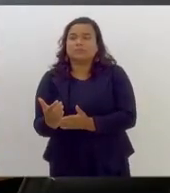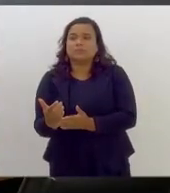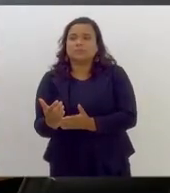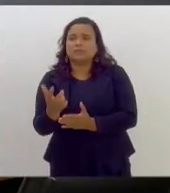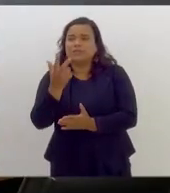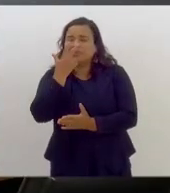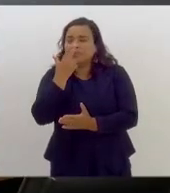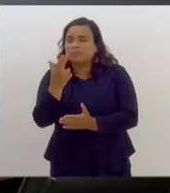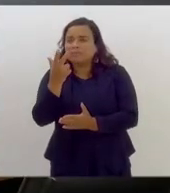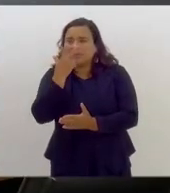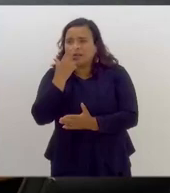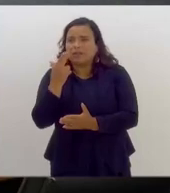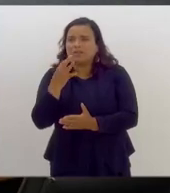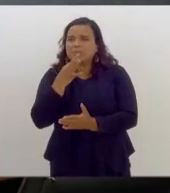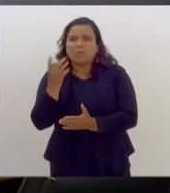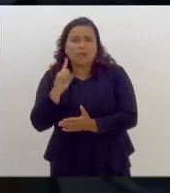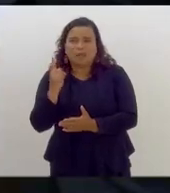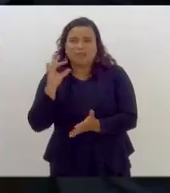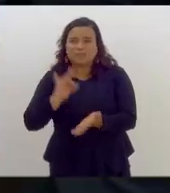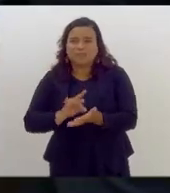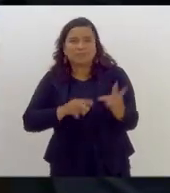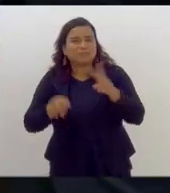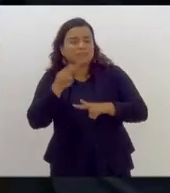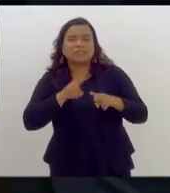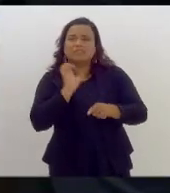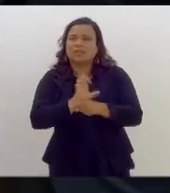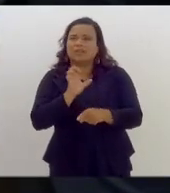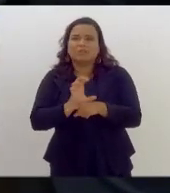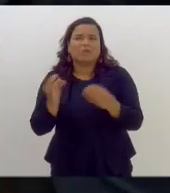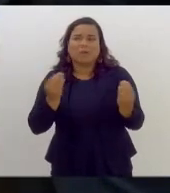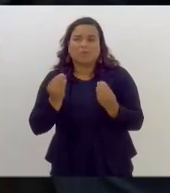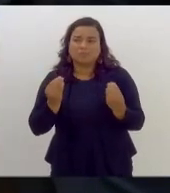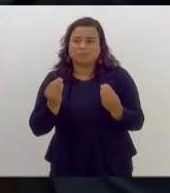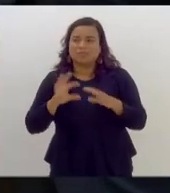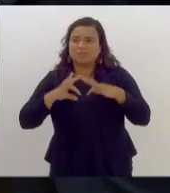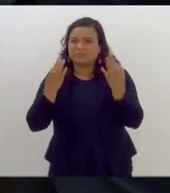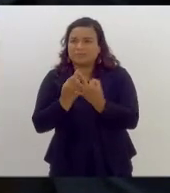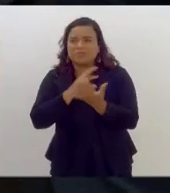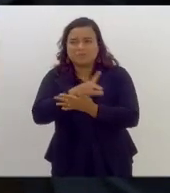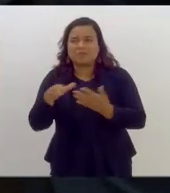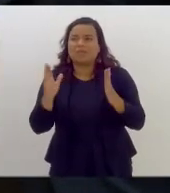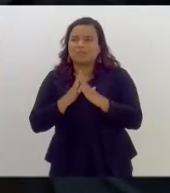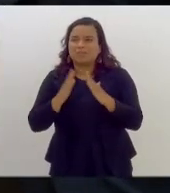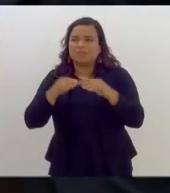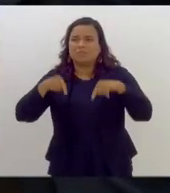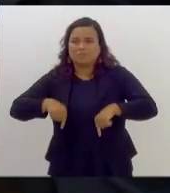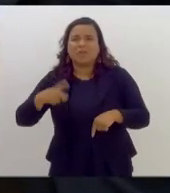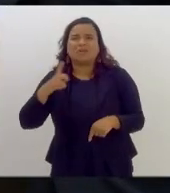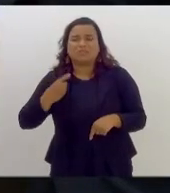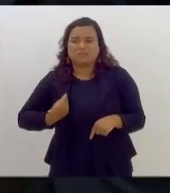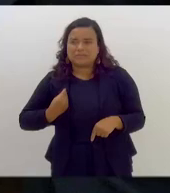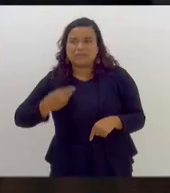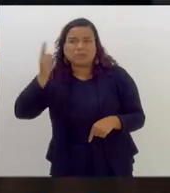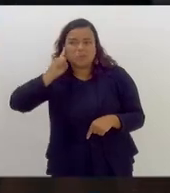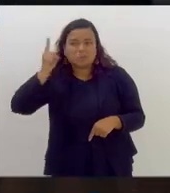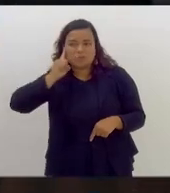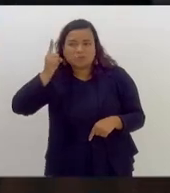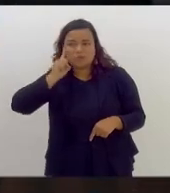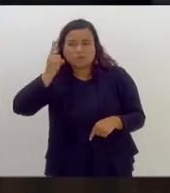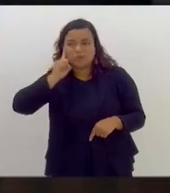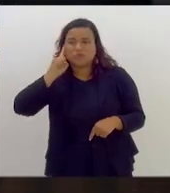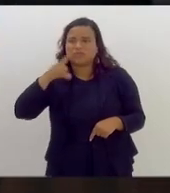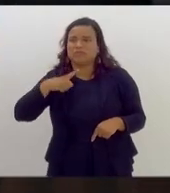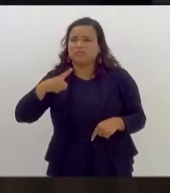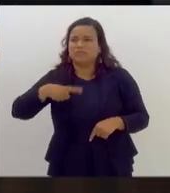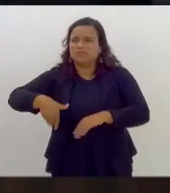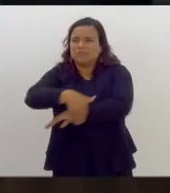parece que não conhecem a realidade do Estado, não conhecem as famílias que ficam morando aqui, que moram aqui diariamente ali